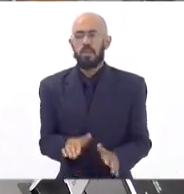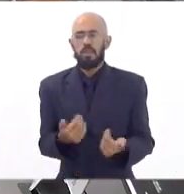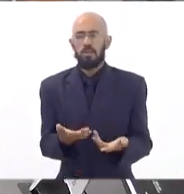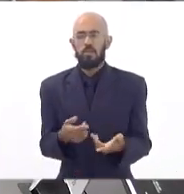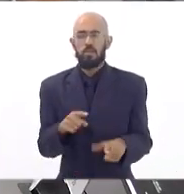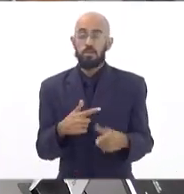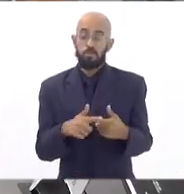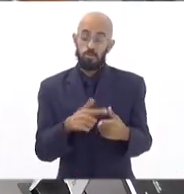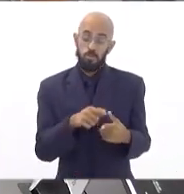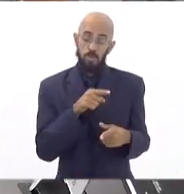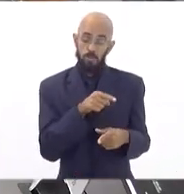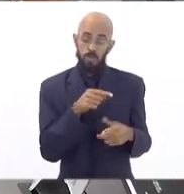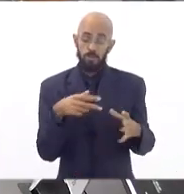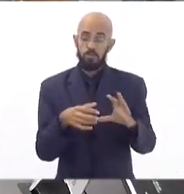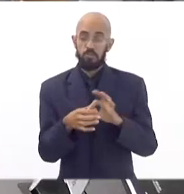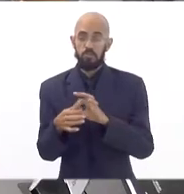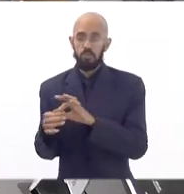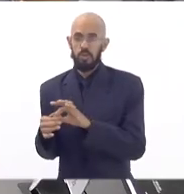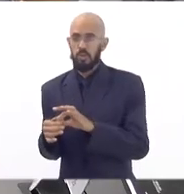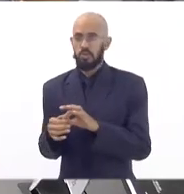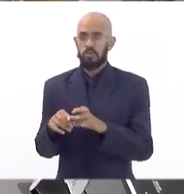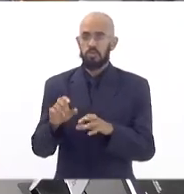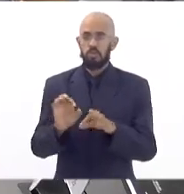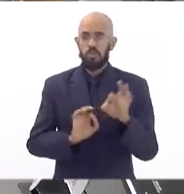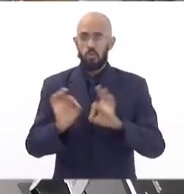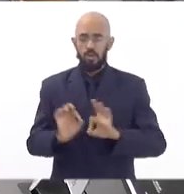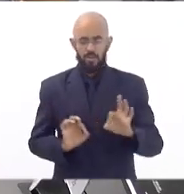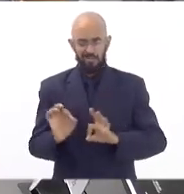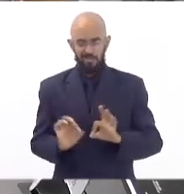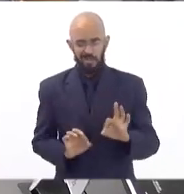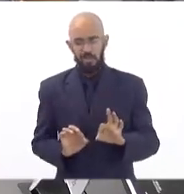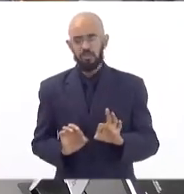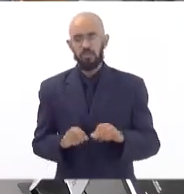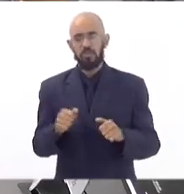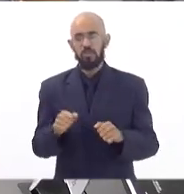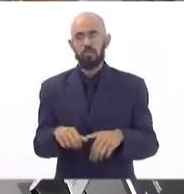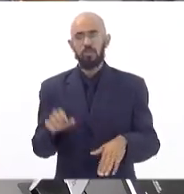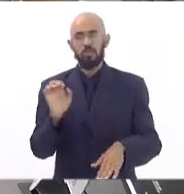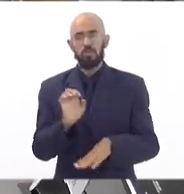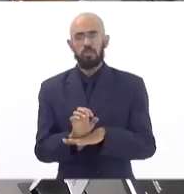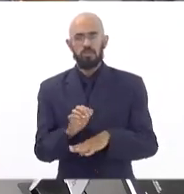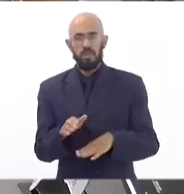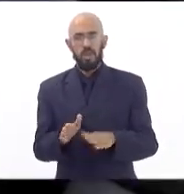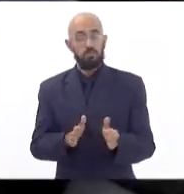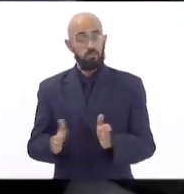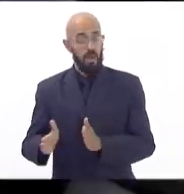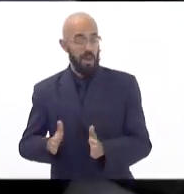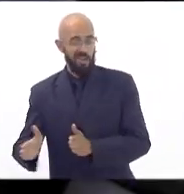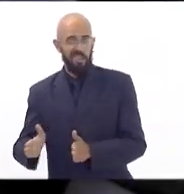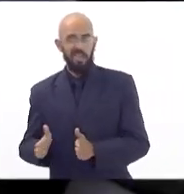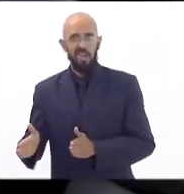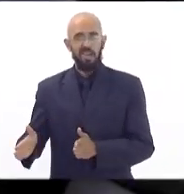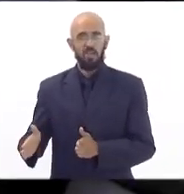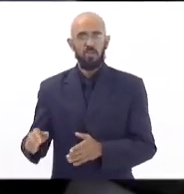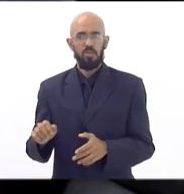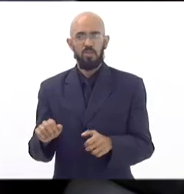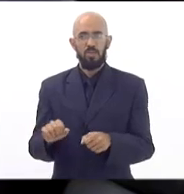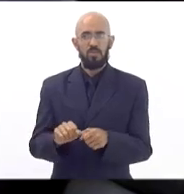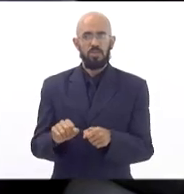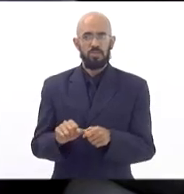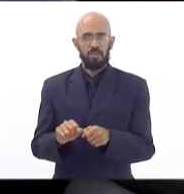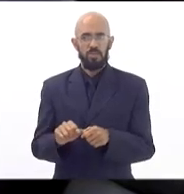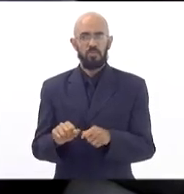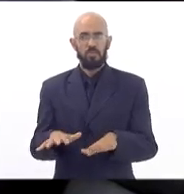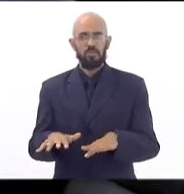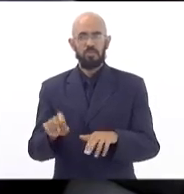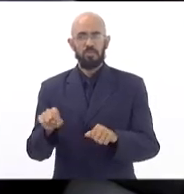que é uma situação e a verdade bem organizado uma situação de um estado paralelo que tá tomando lugar tá fumando pedra